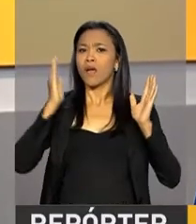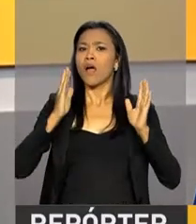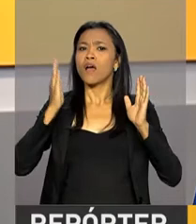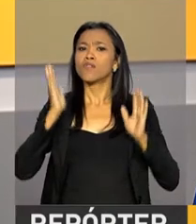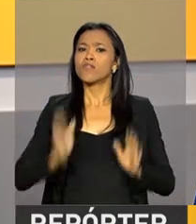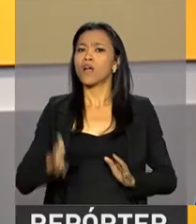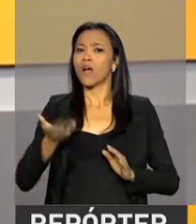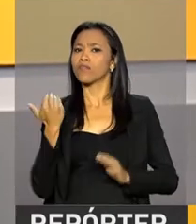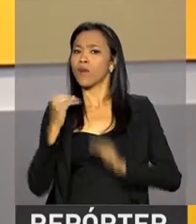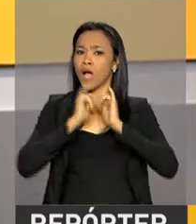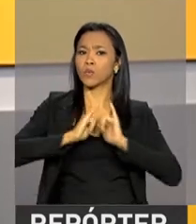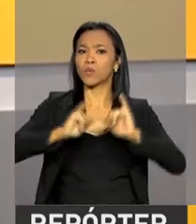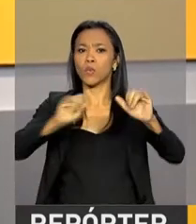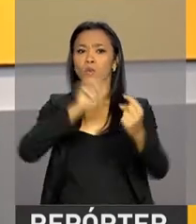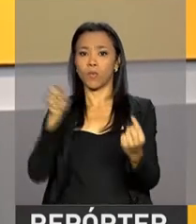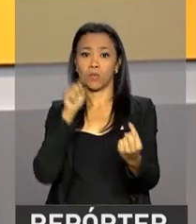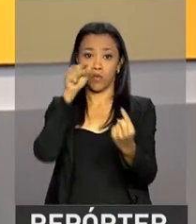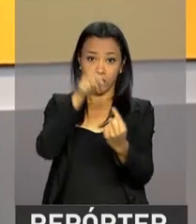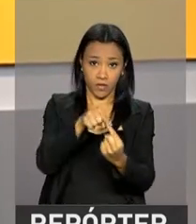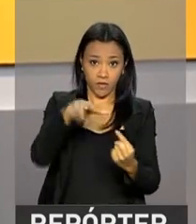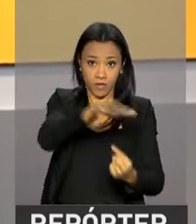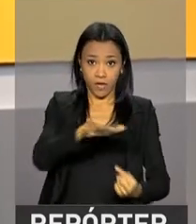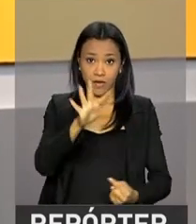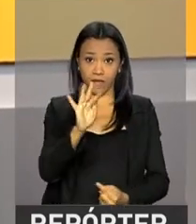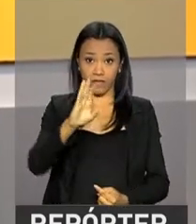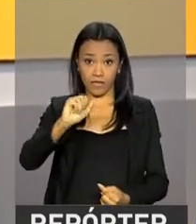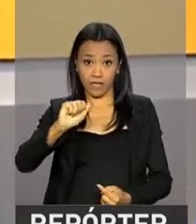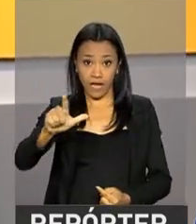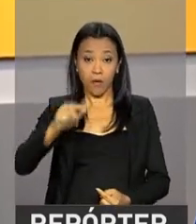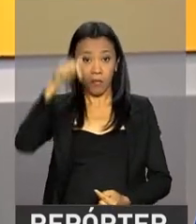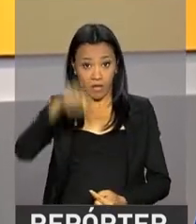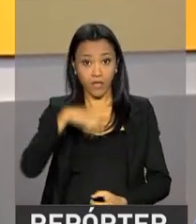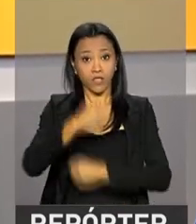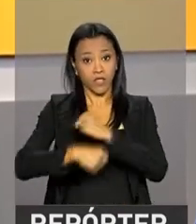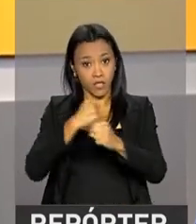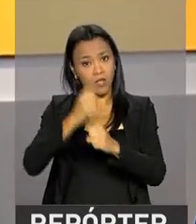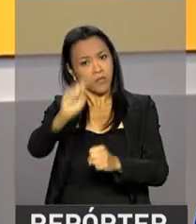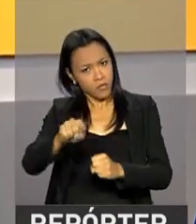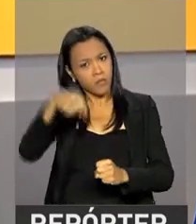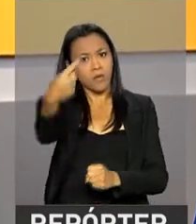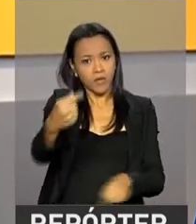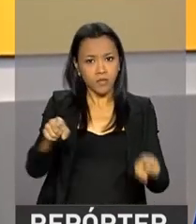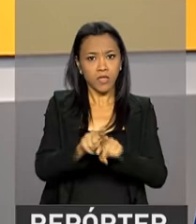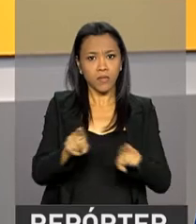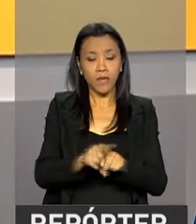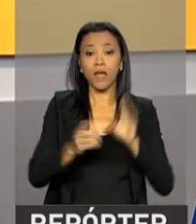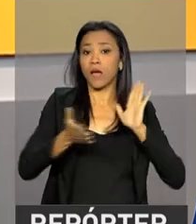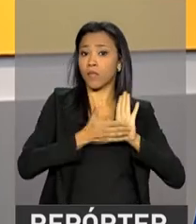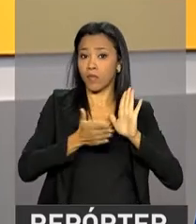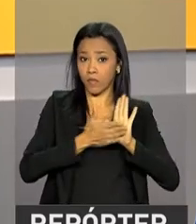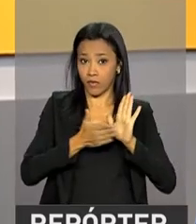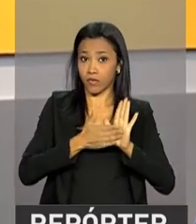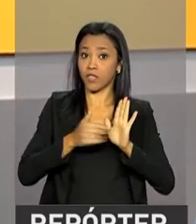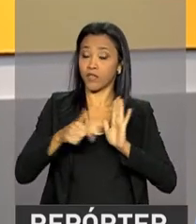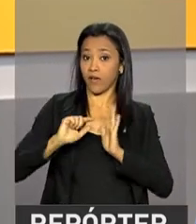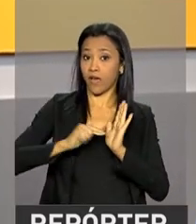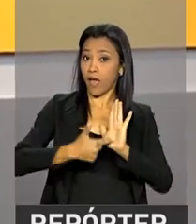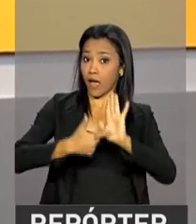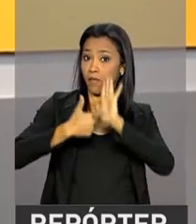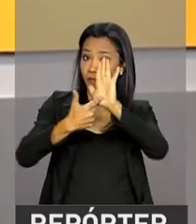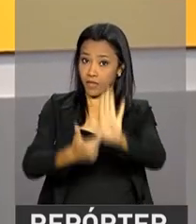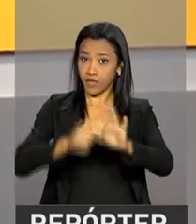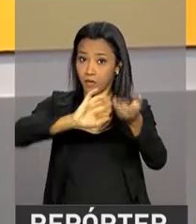da meta fiscal para este ano e para o próximo ano. Com a mudança que vai ser proposta ao Congresso, o déficit das